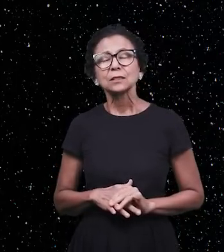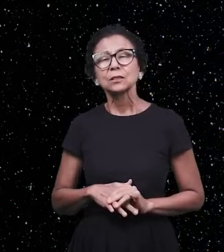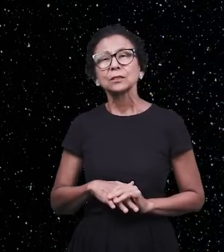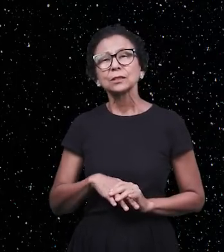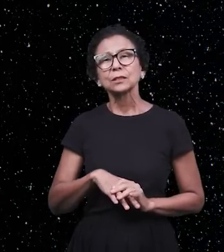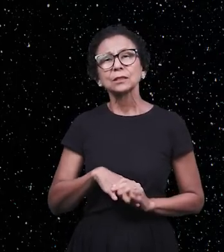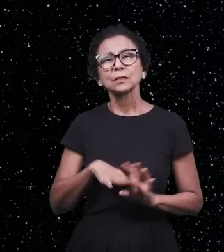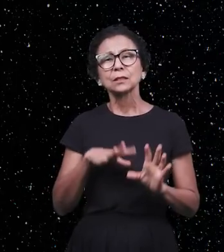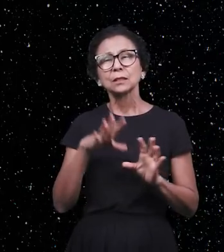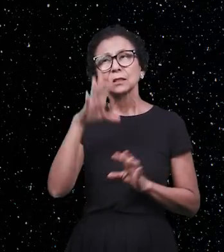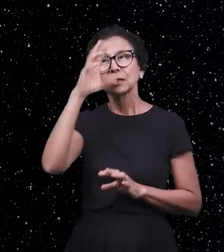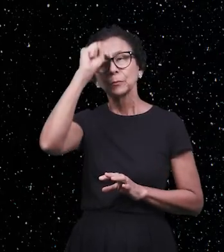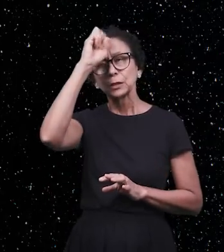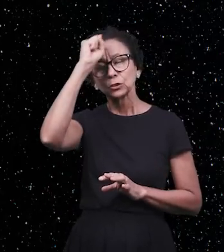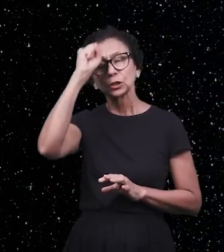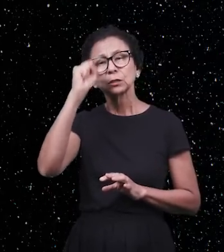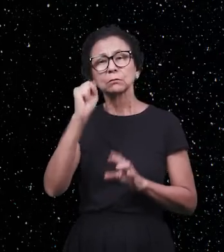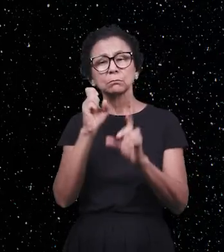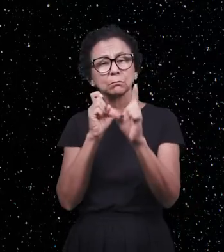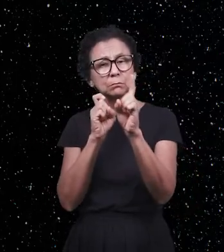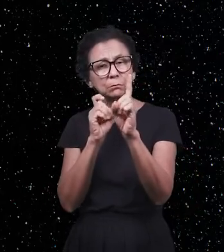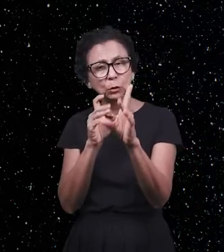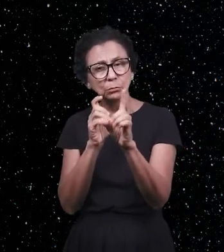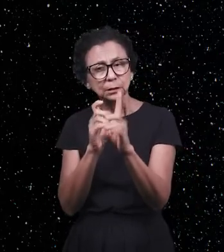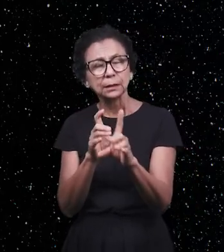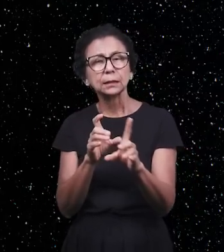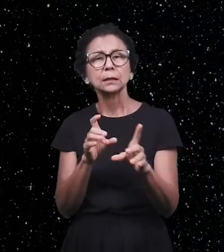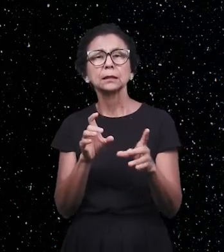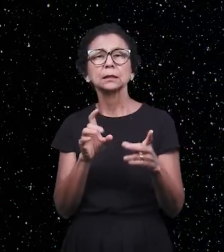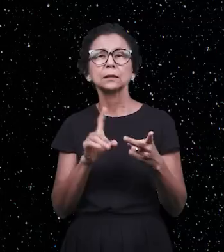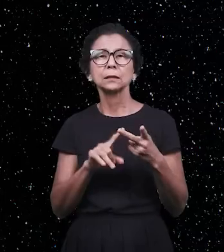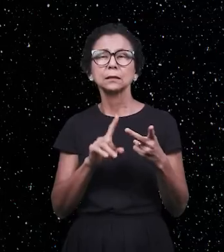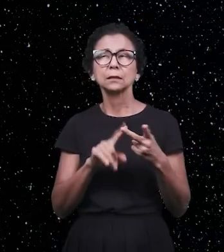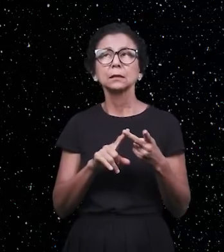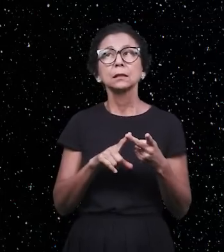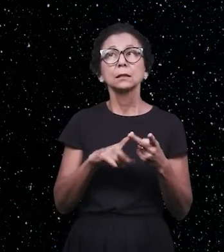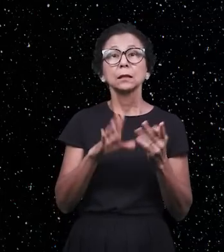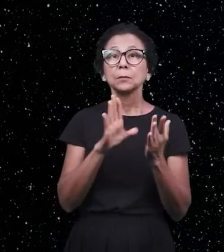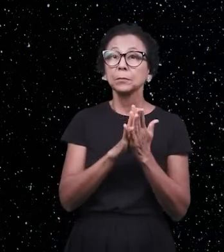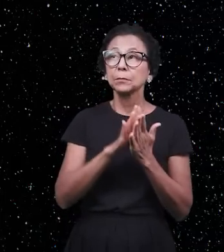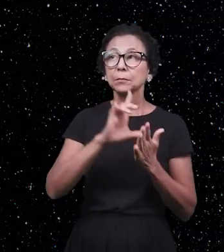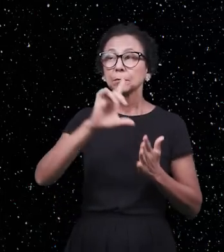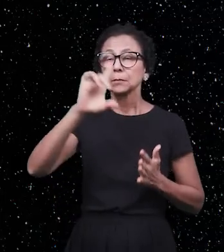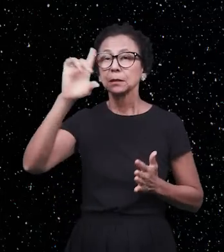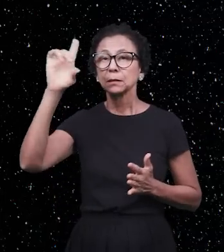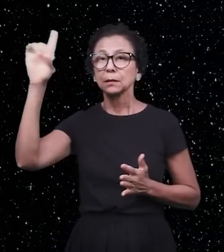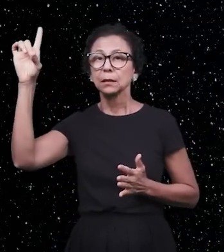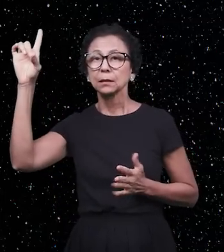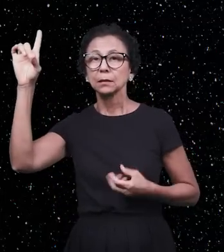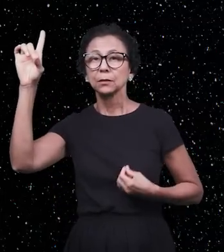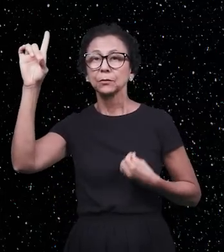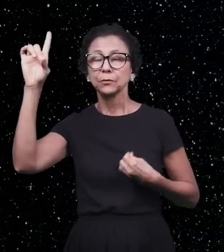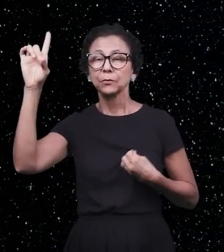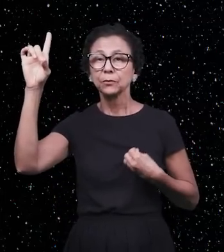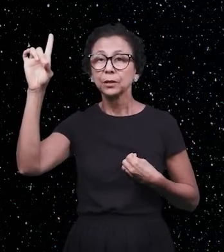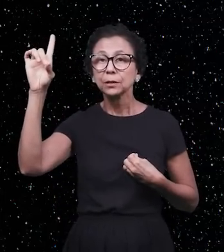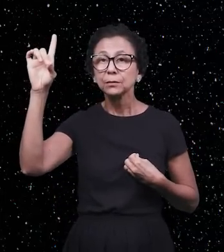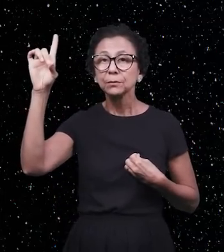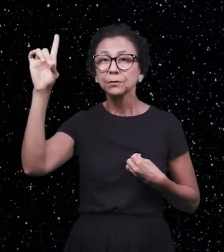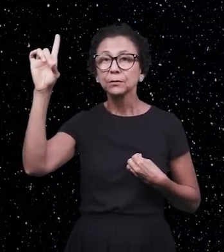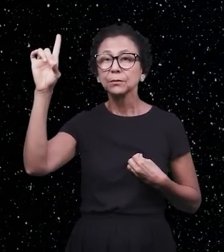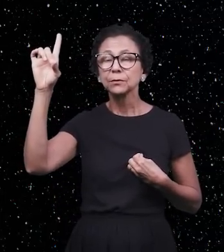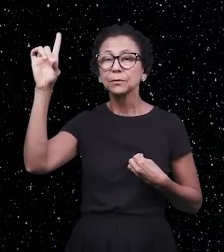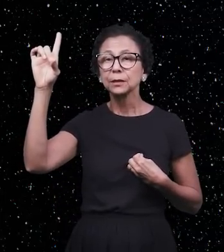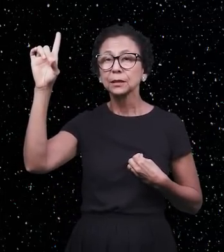pouco mais a doutrina, nós temos aprendido um pouco mais a palavra do Senhor, uma palavra viva, uma palavra